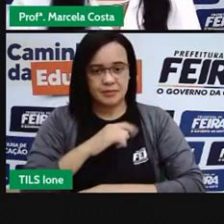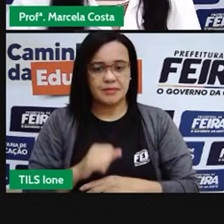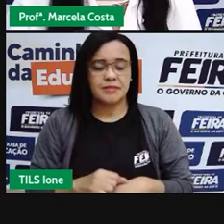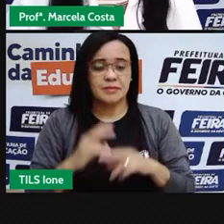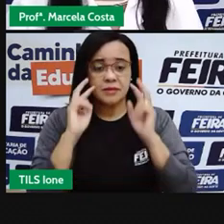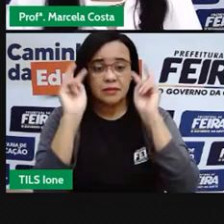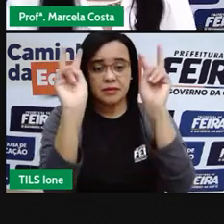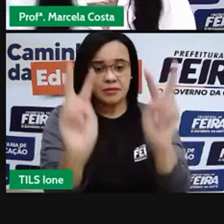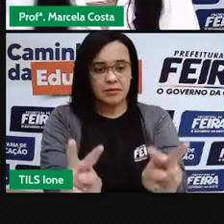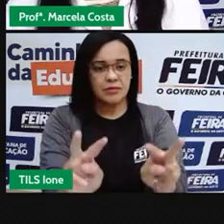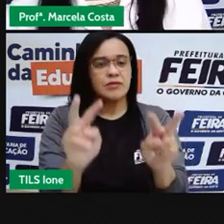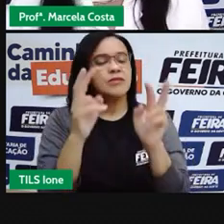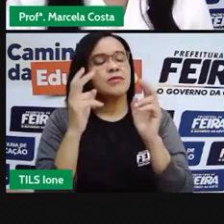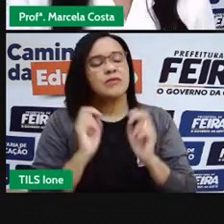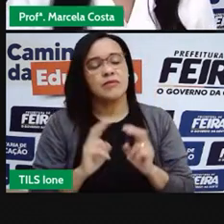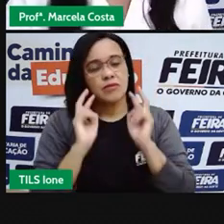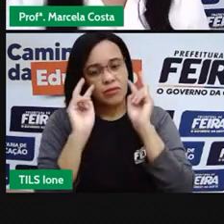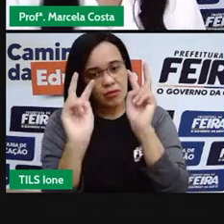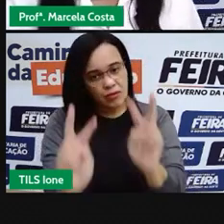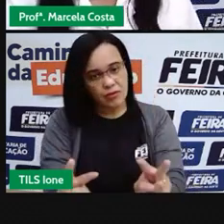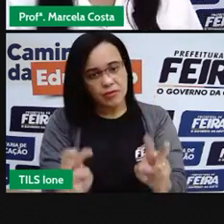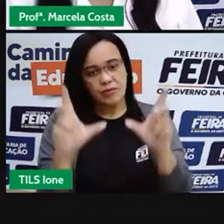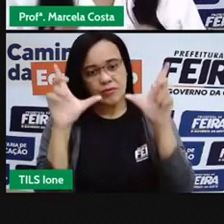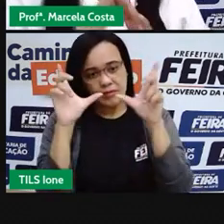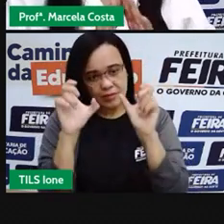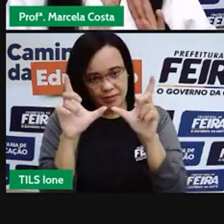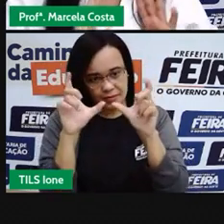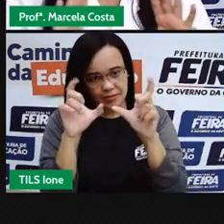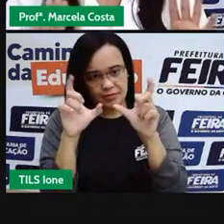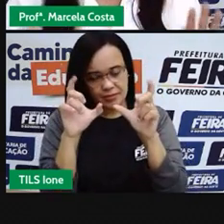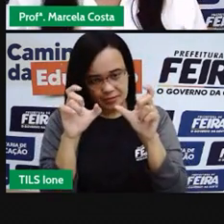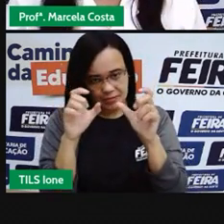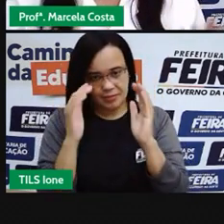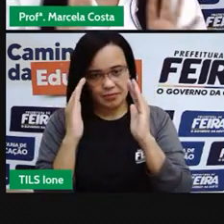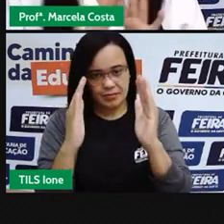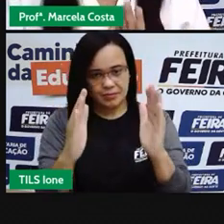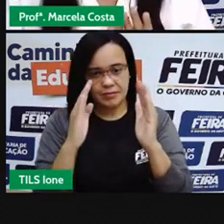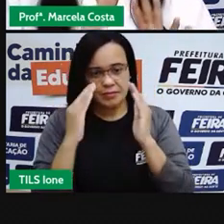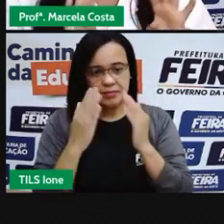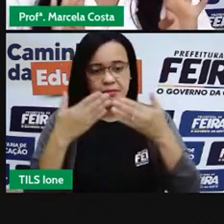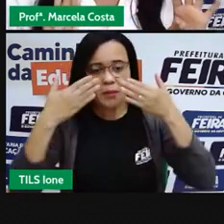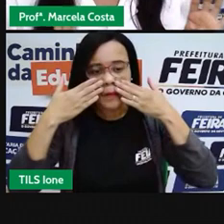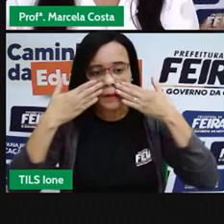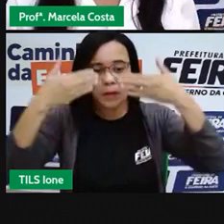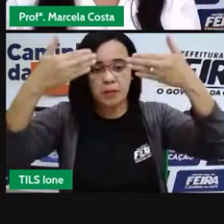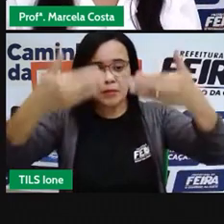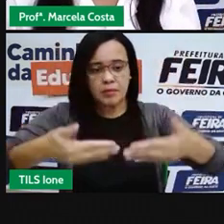dessa imagem que a gente está observando aí, a parte frontal